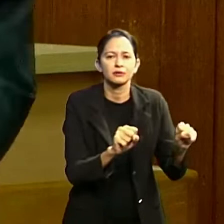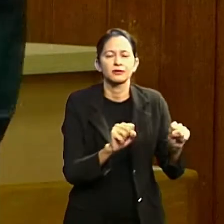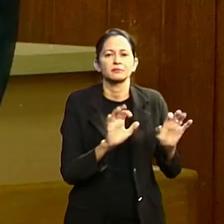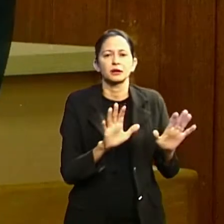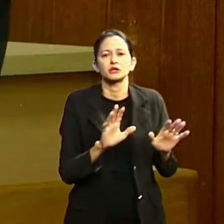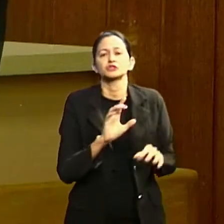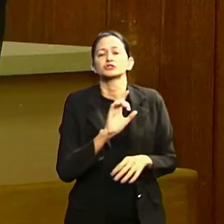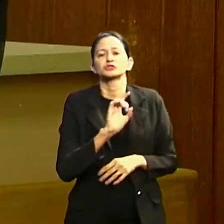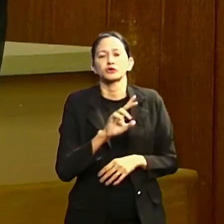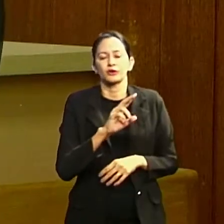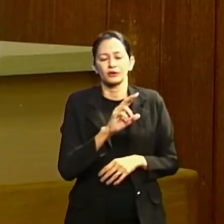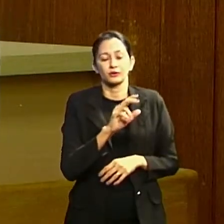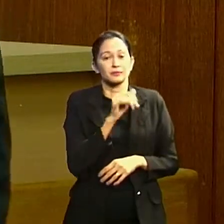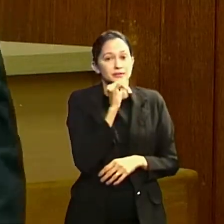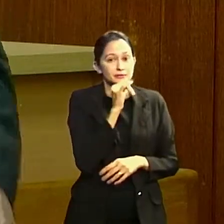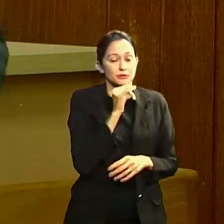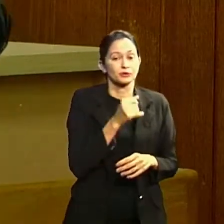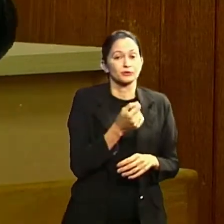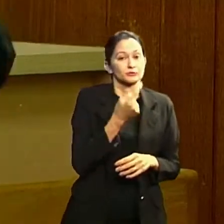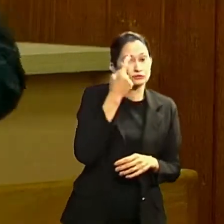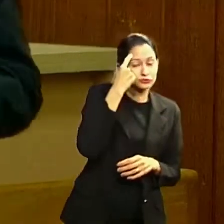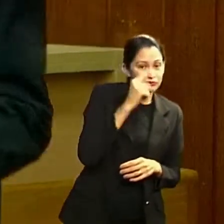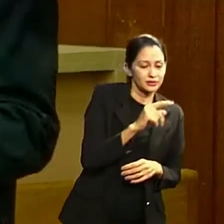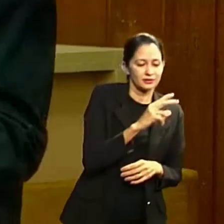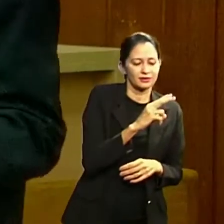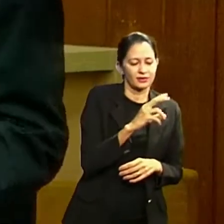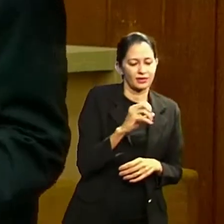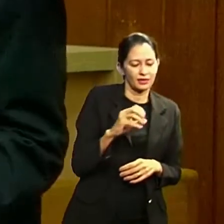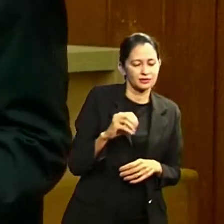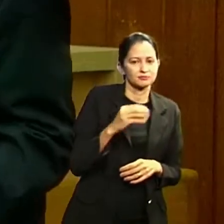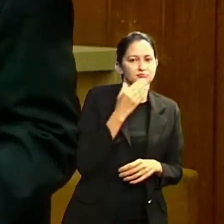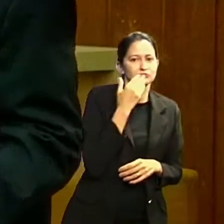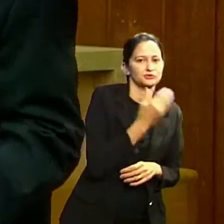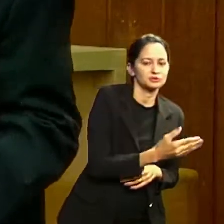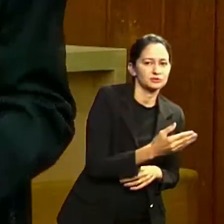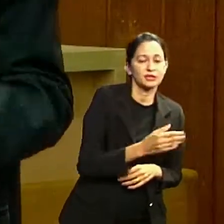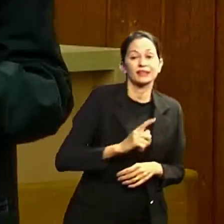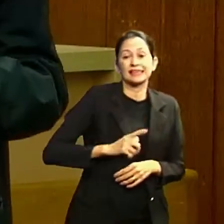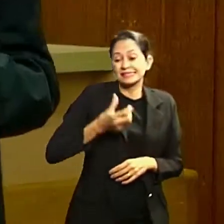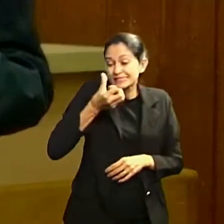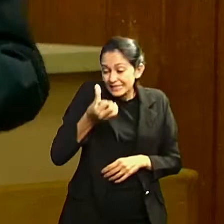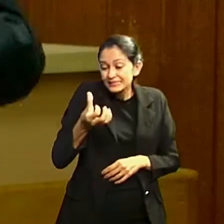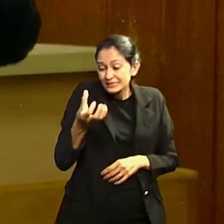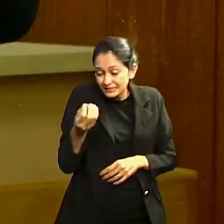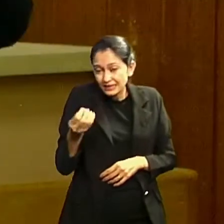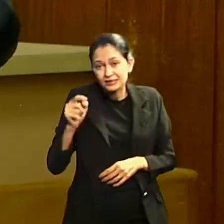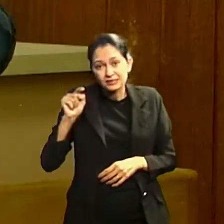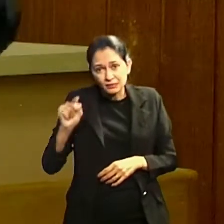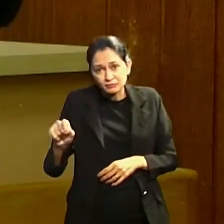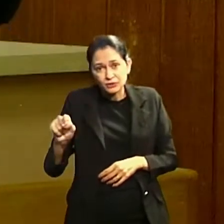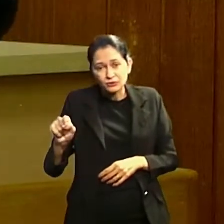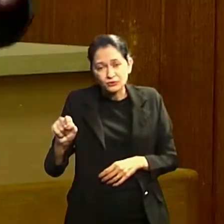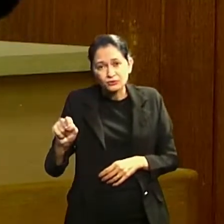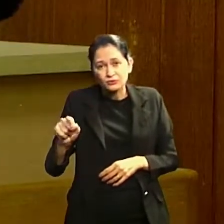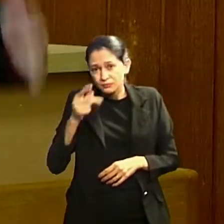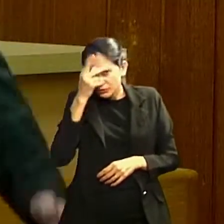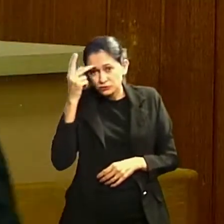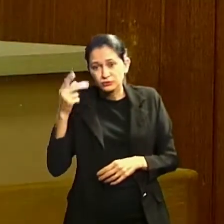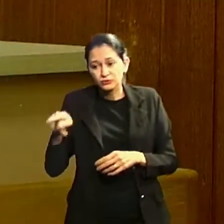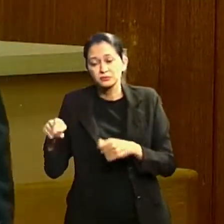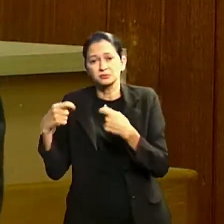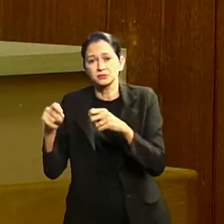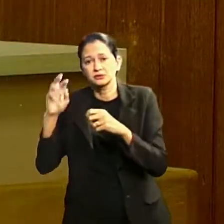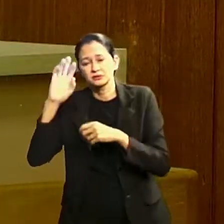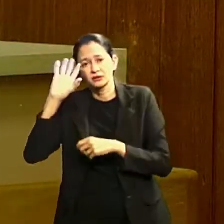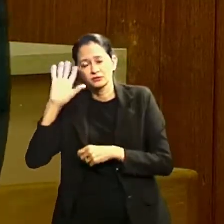fazer 500 revisões por mês. São mais de 60 mil pedidos de revisão. A prefeitura está enrolando, enganando,